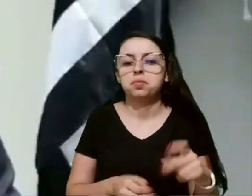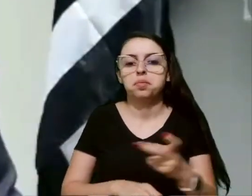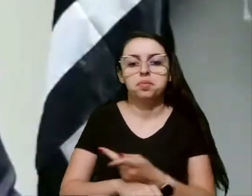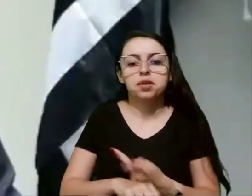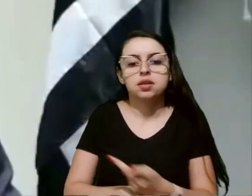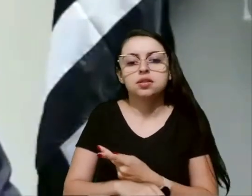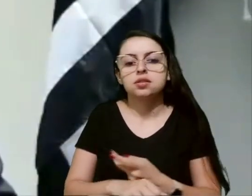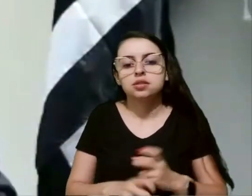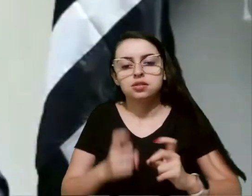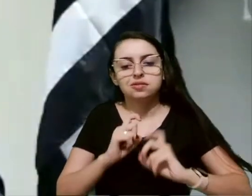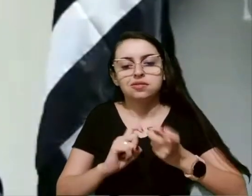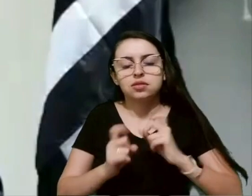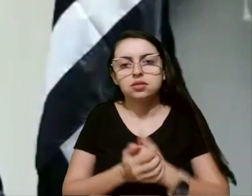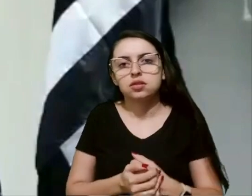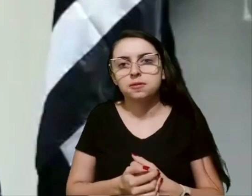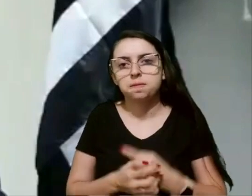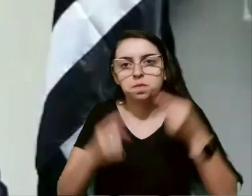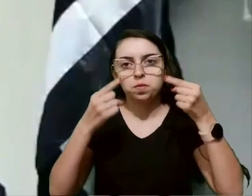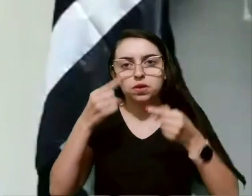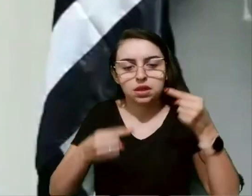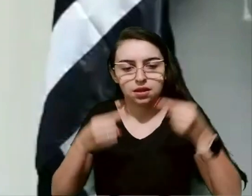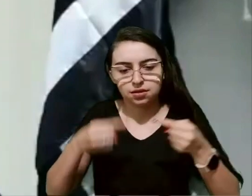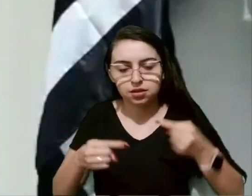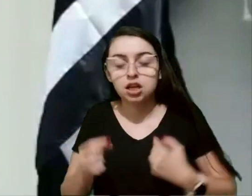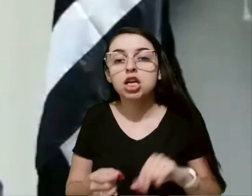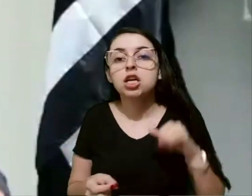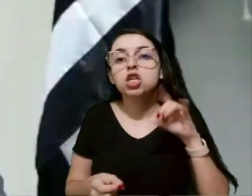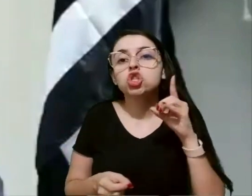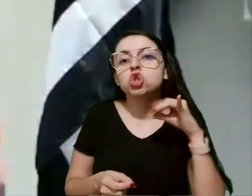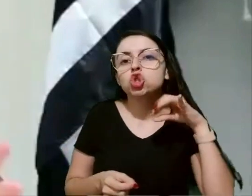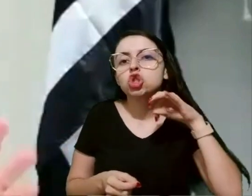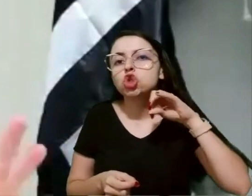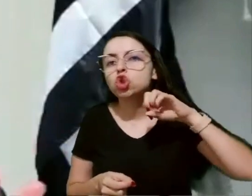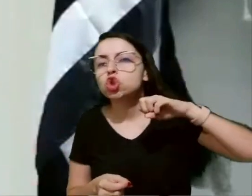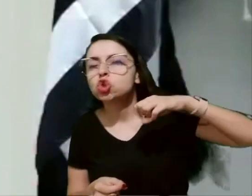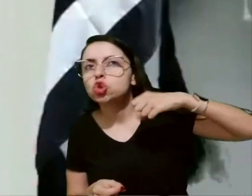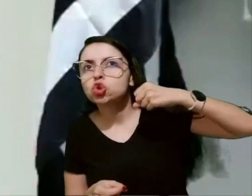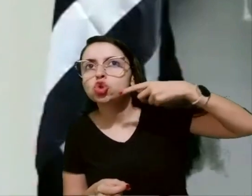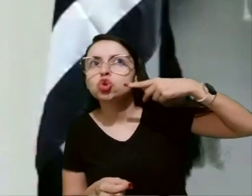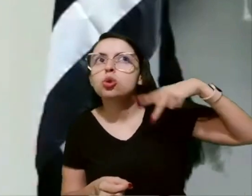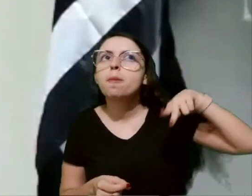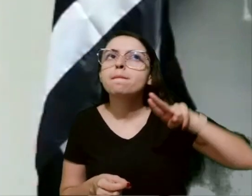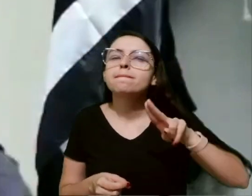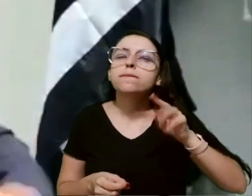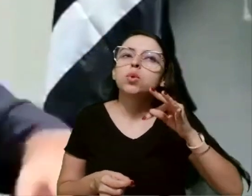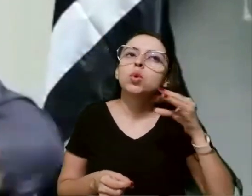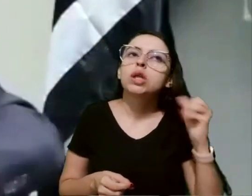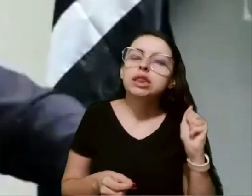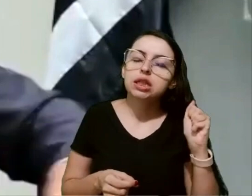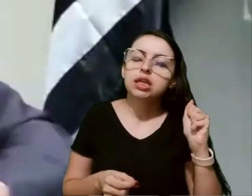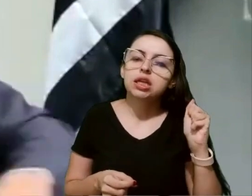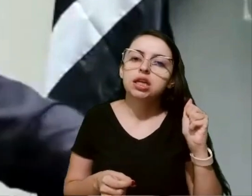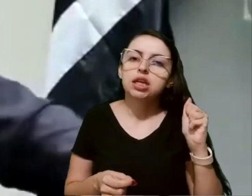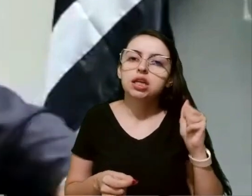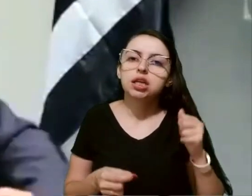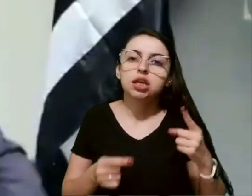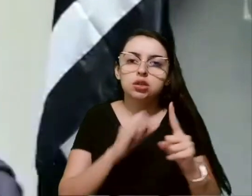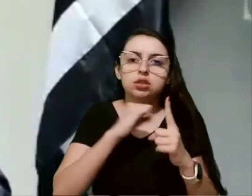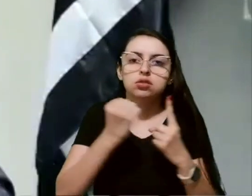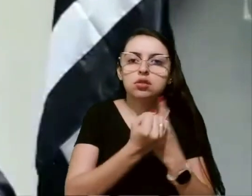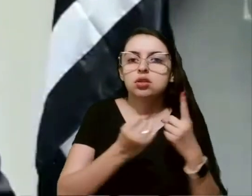nesse momento, um conflito se converte em disputa, no nosso jargão jurimétrico. Conflitos, eles acontecem na